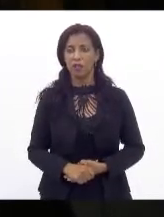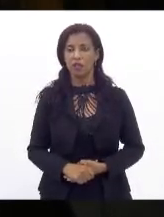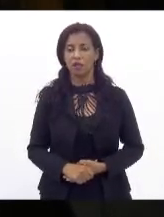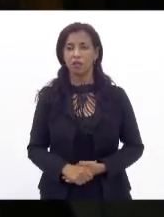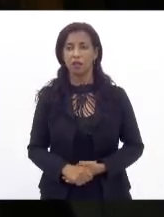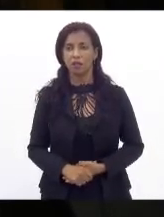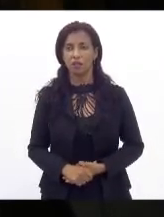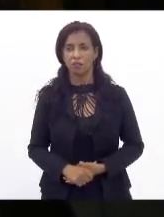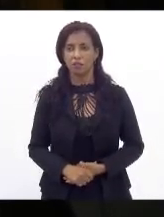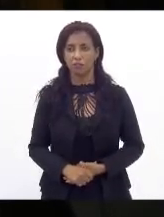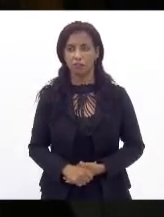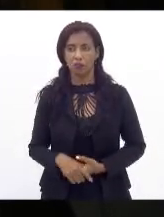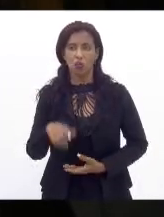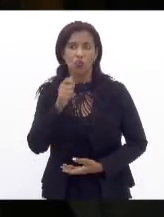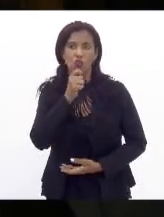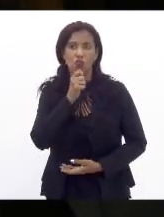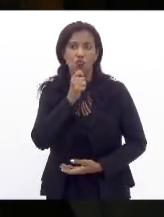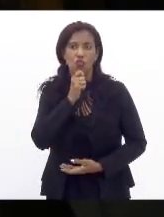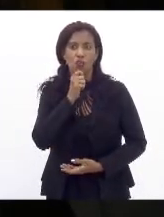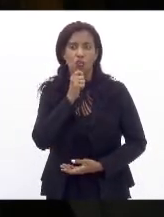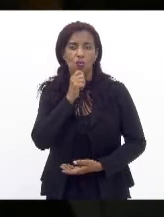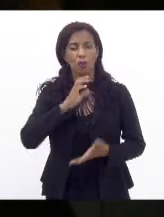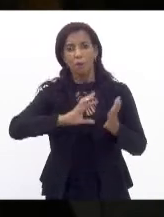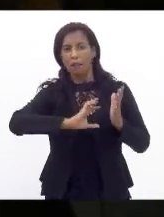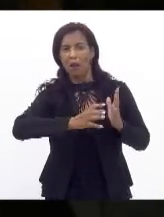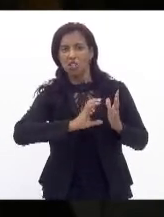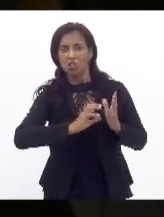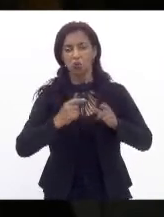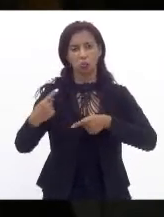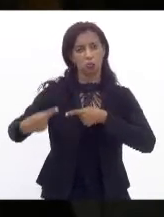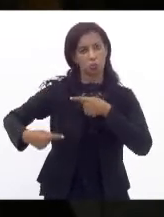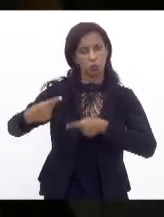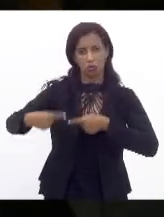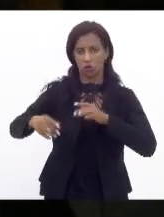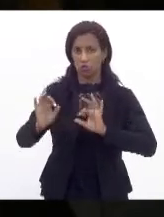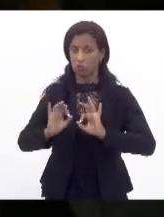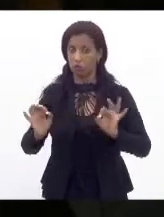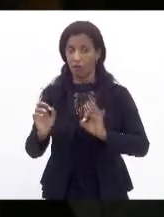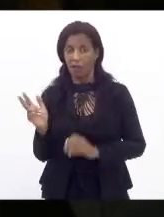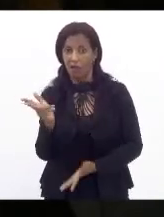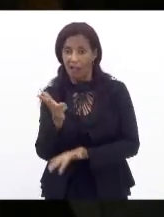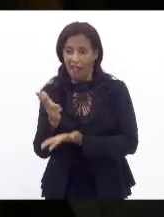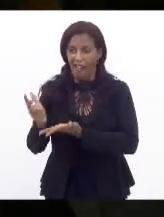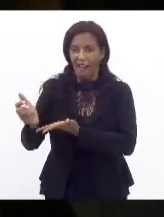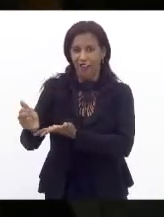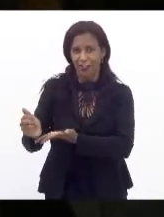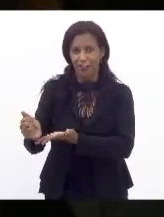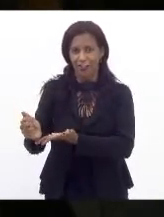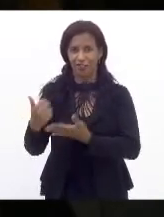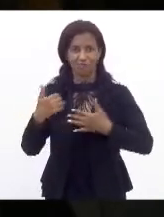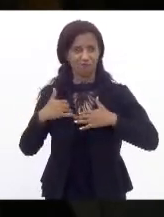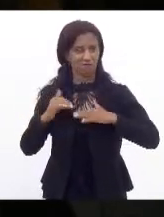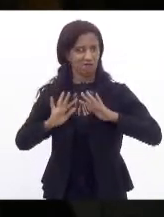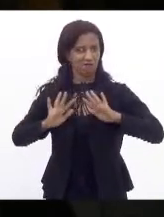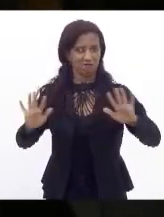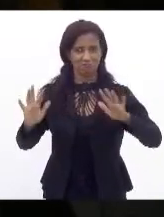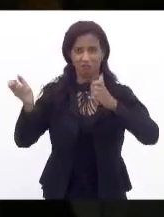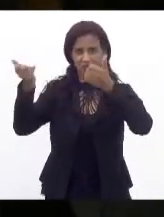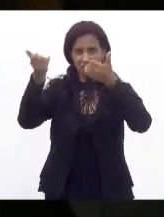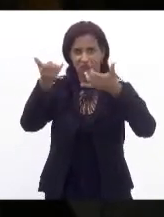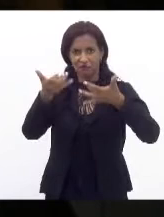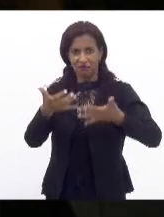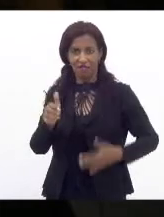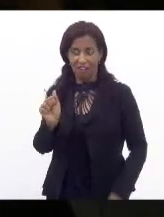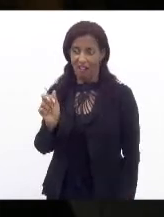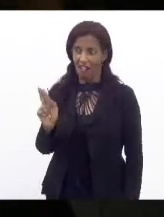presidente, não tem partido político. Arte, não sou eu que vou defini-la.